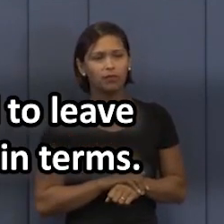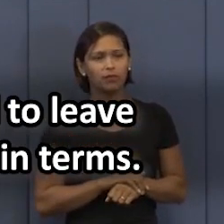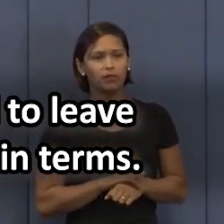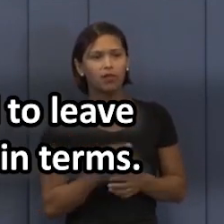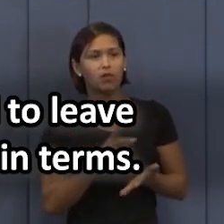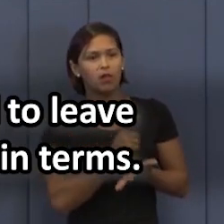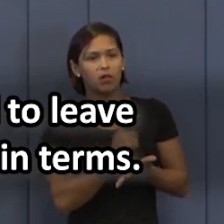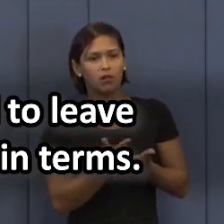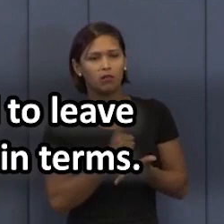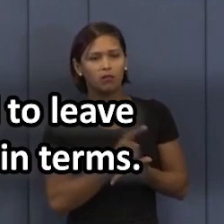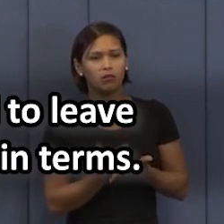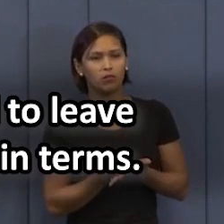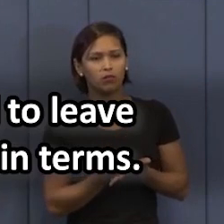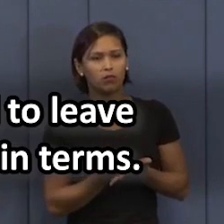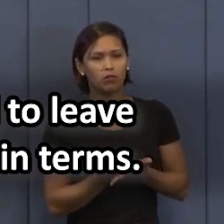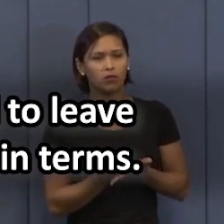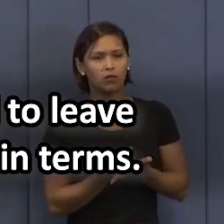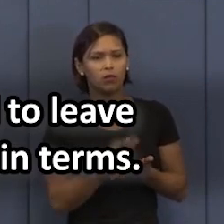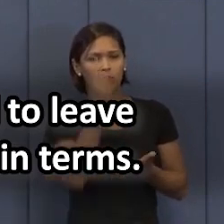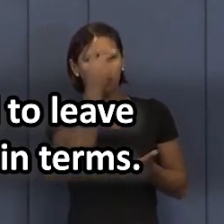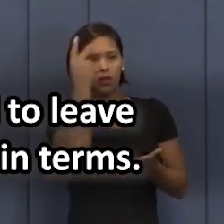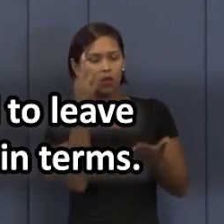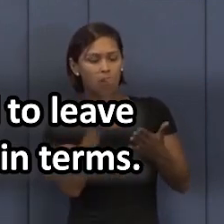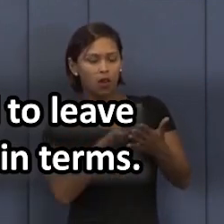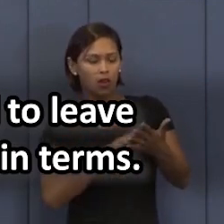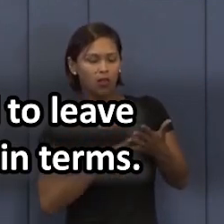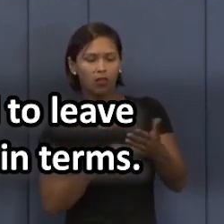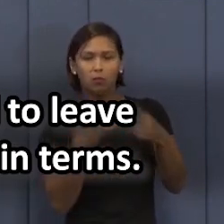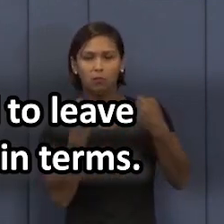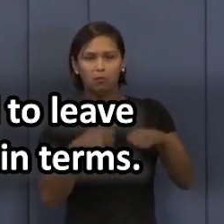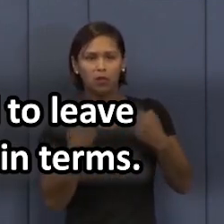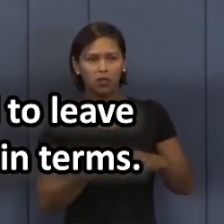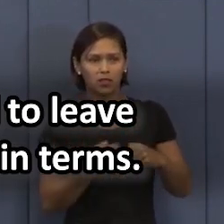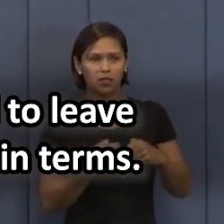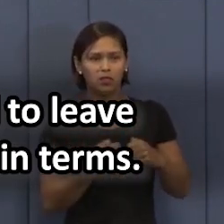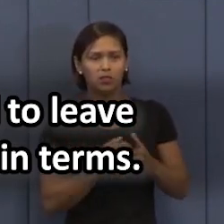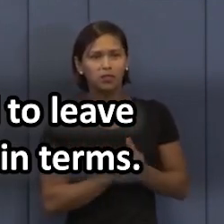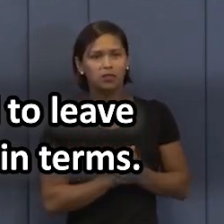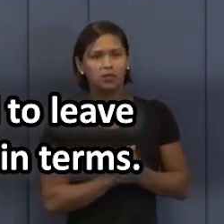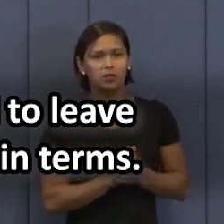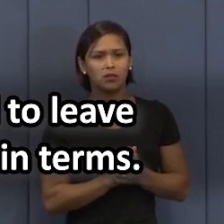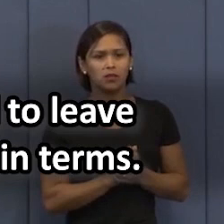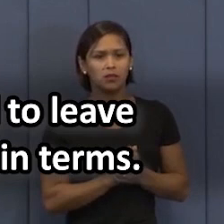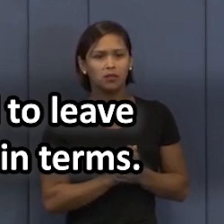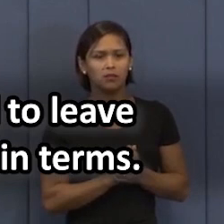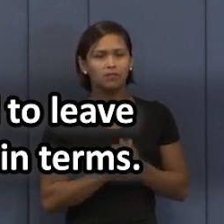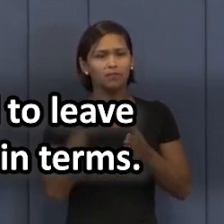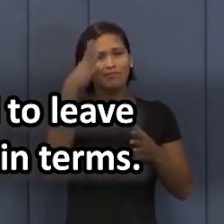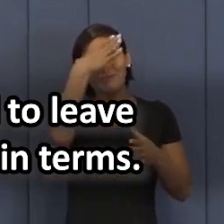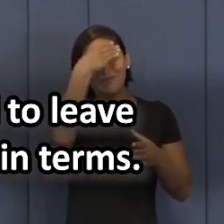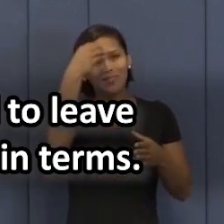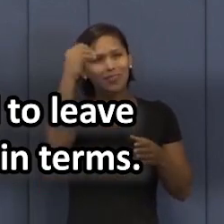em relação a essa obra... é que vocês vão ter a necessidade de abrir mão